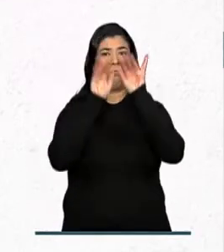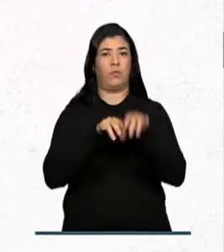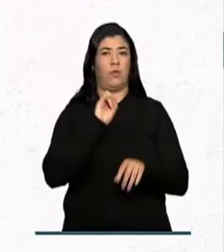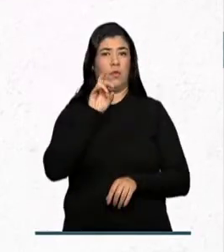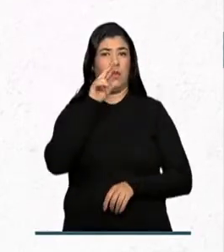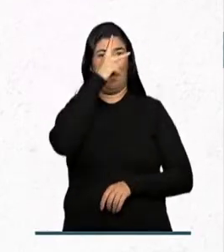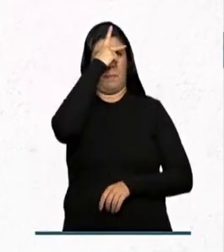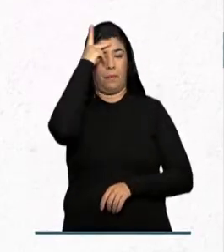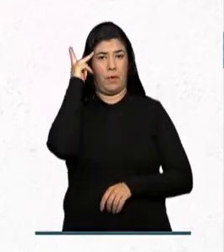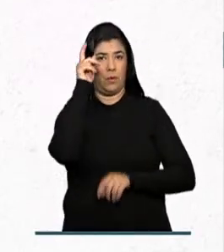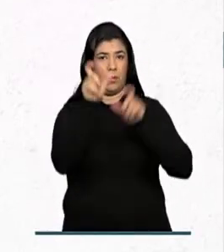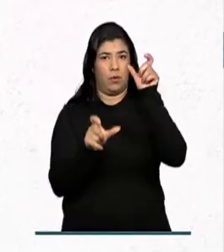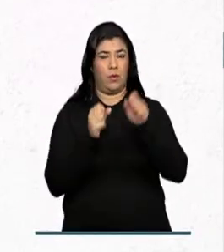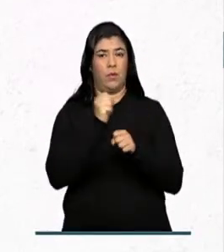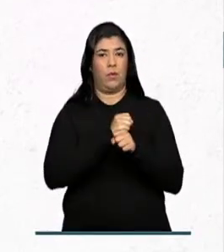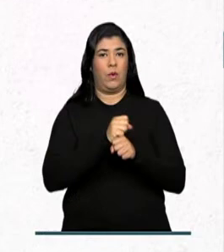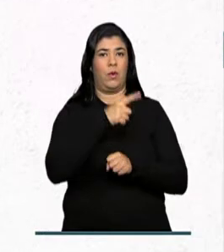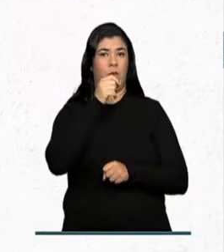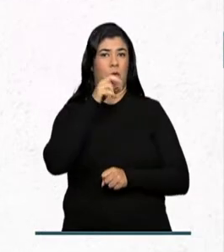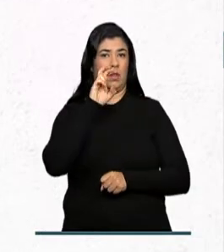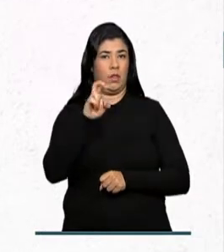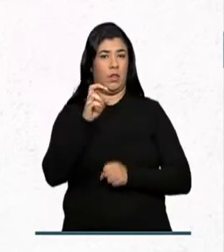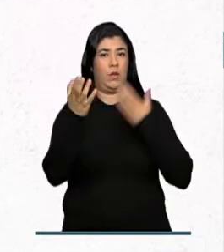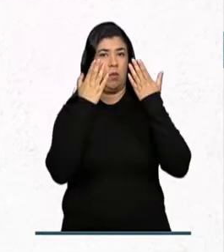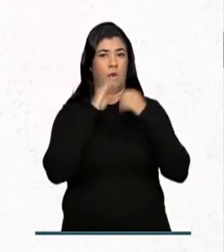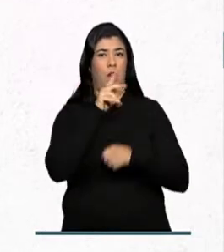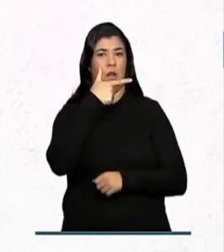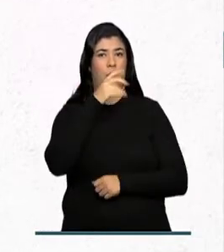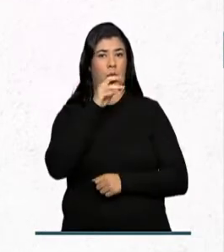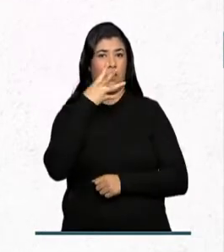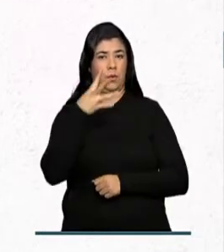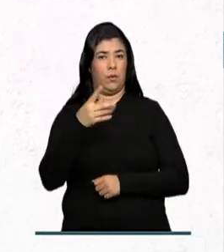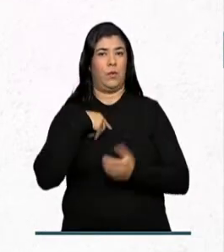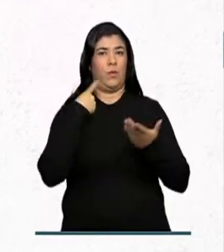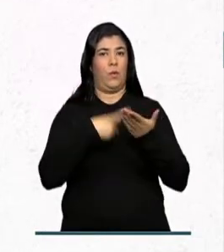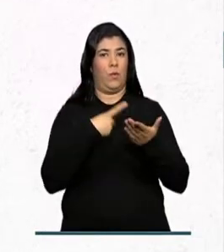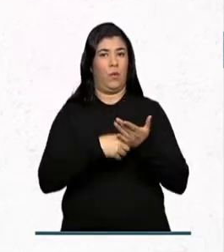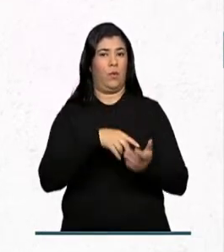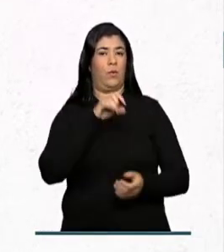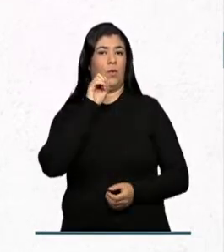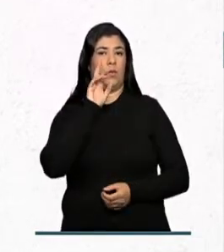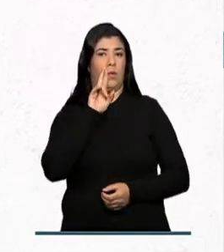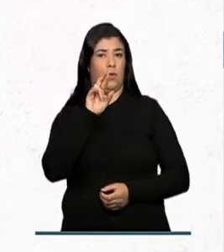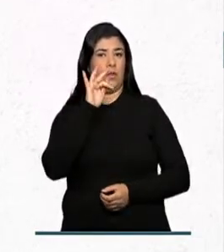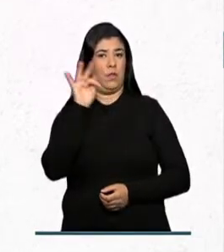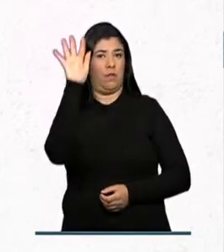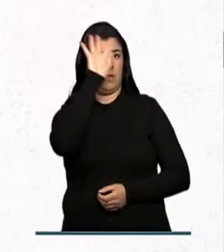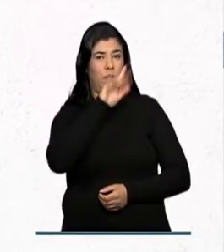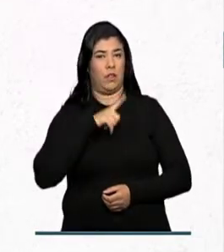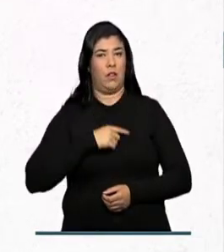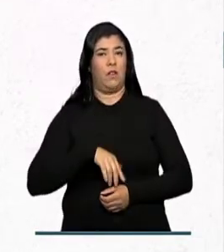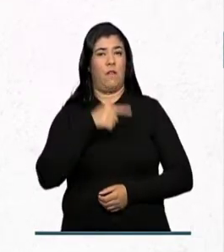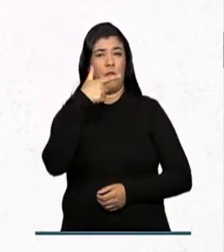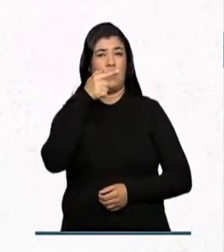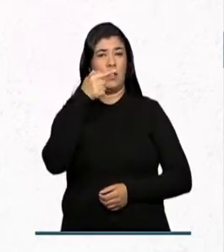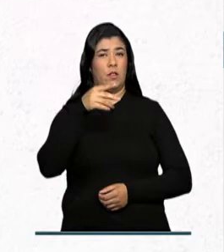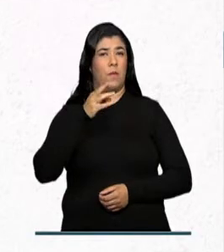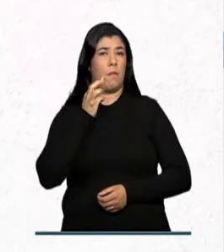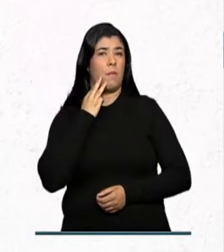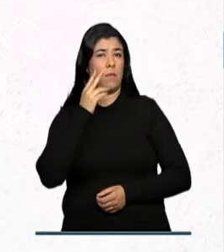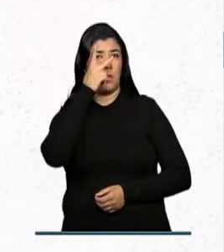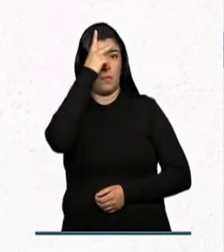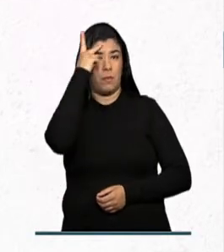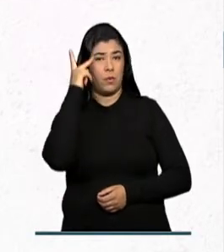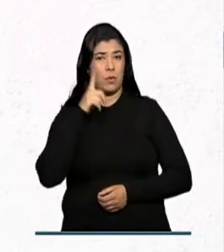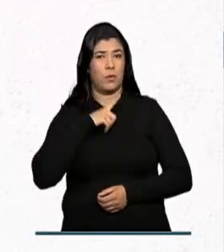pessoa física 2015 ano-base 2014 de acordo com a Receita Federal cerca de 27 milhões e